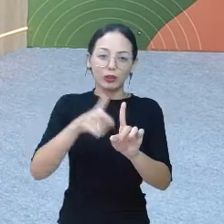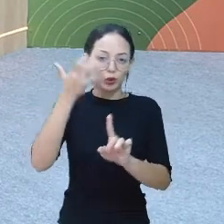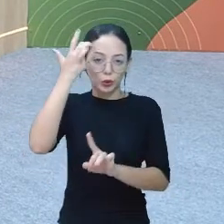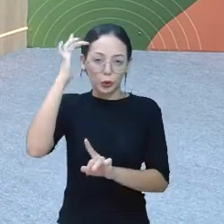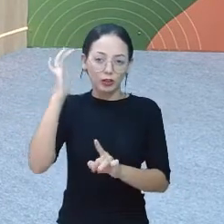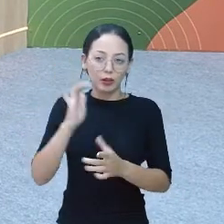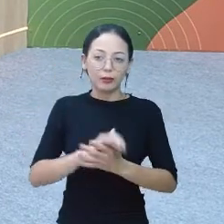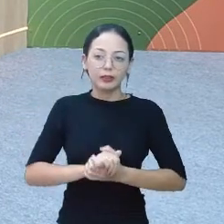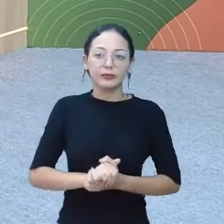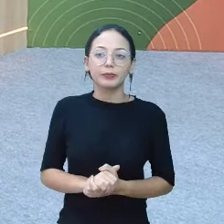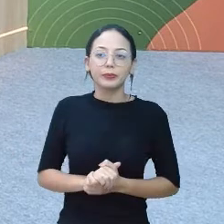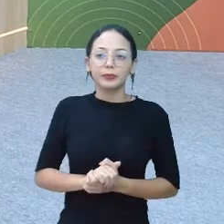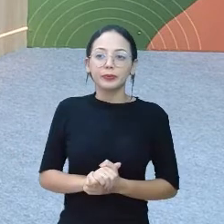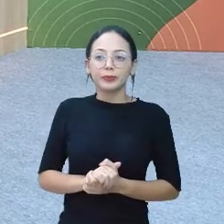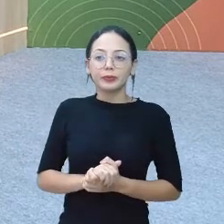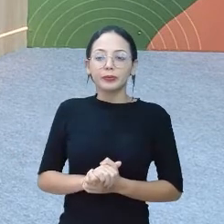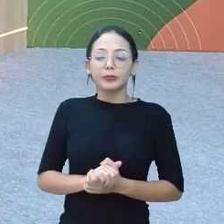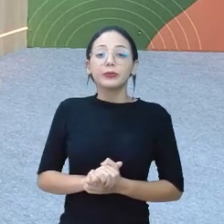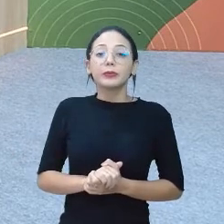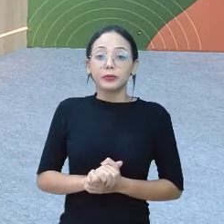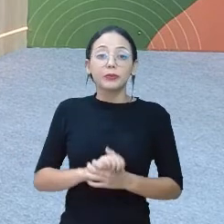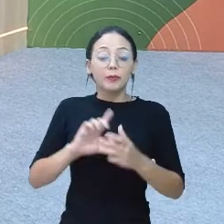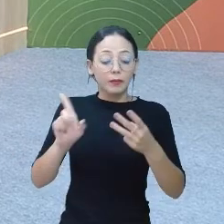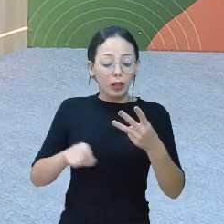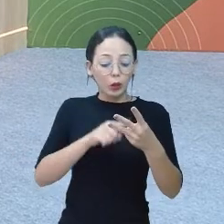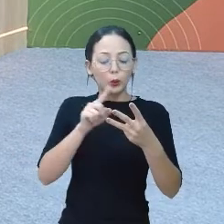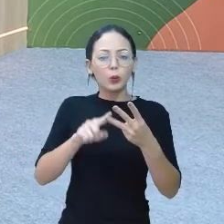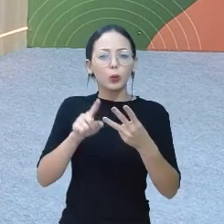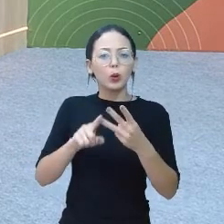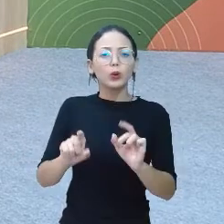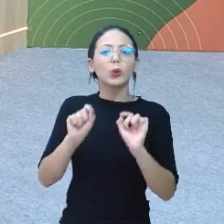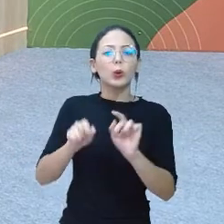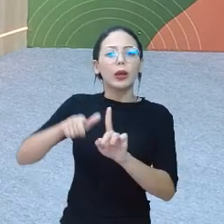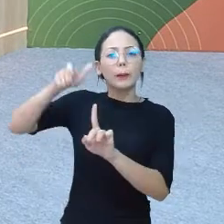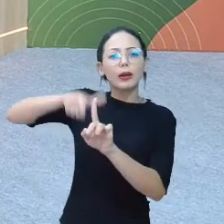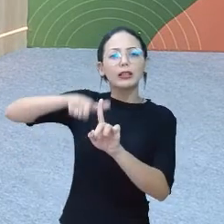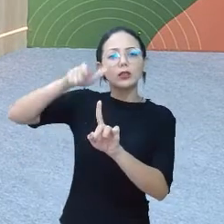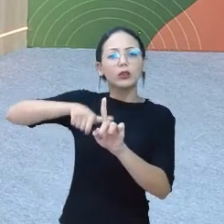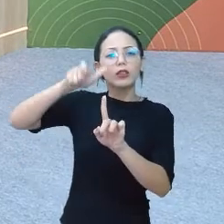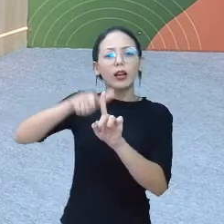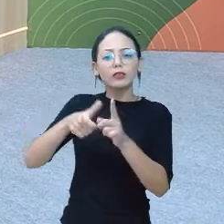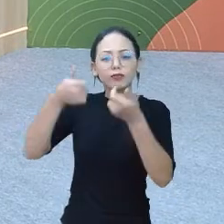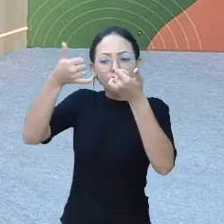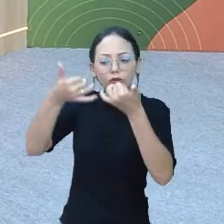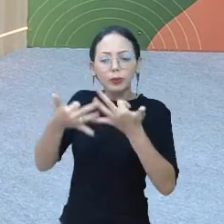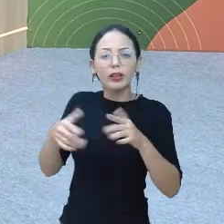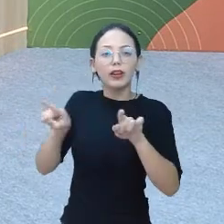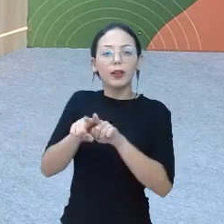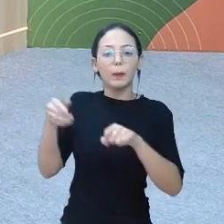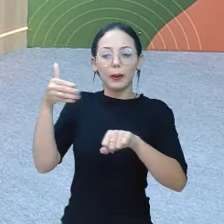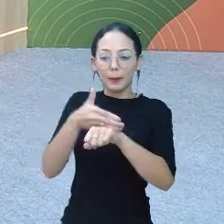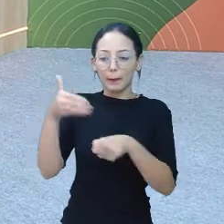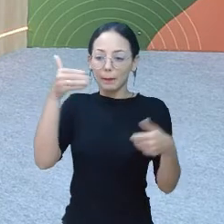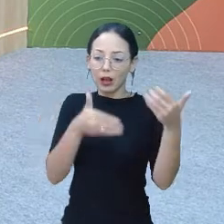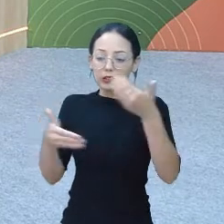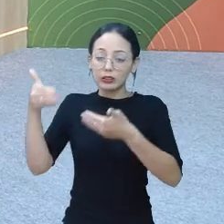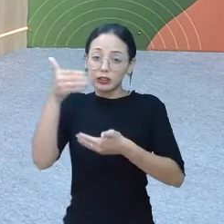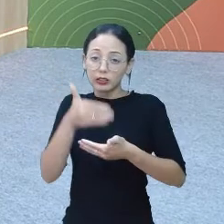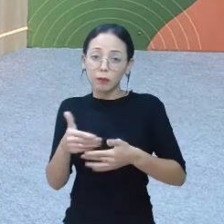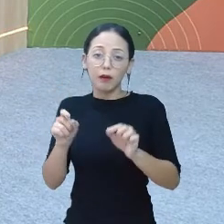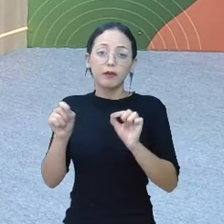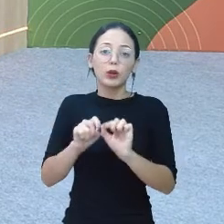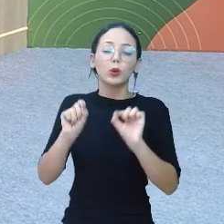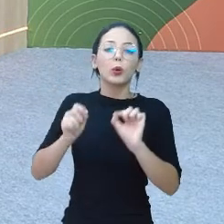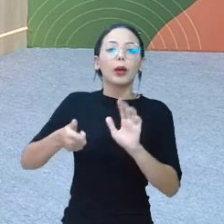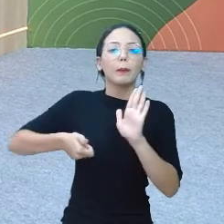determinada ação, tá certo? E o narrador personagem, que é quem conta e participa da ação. Normalmente ele é feito em